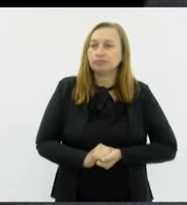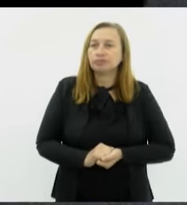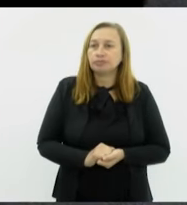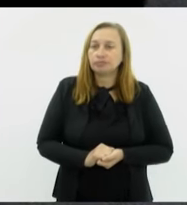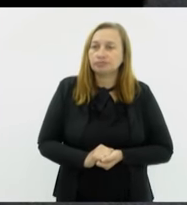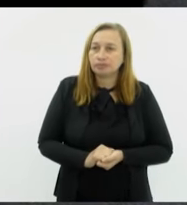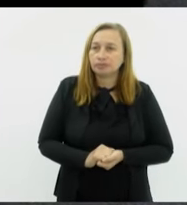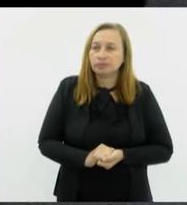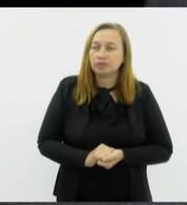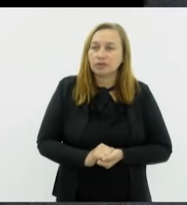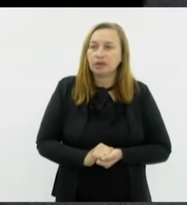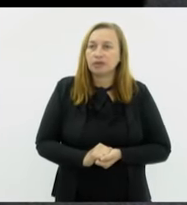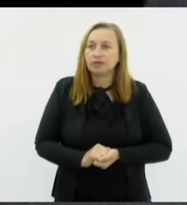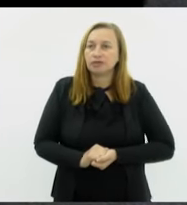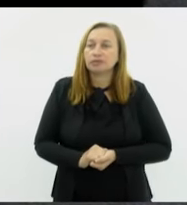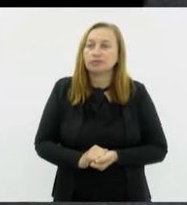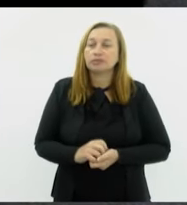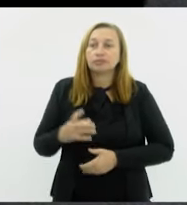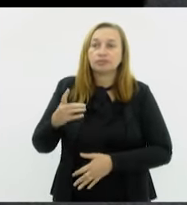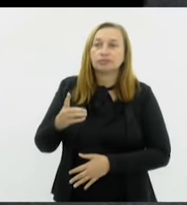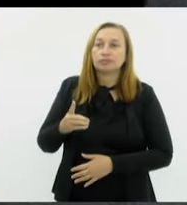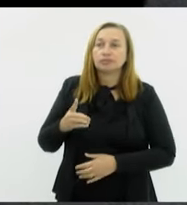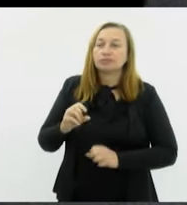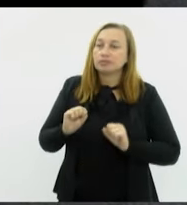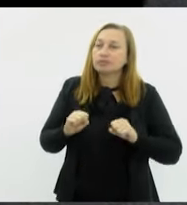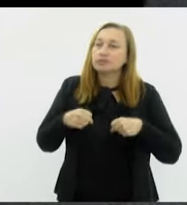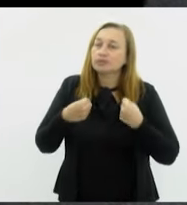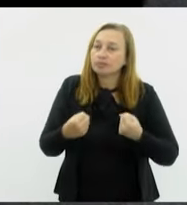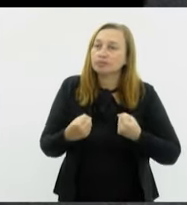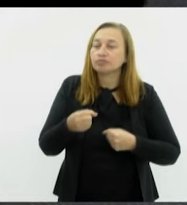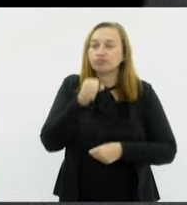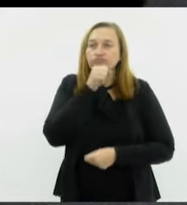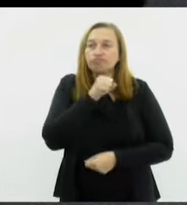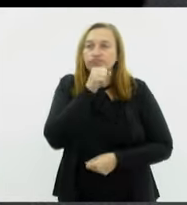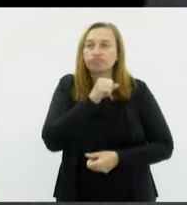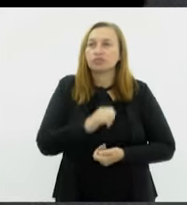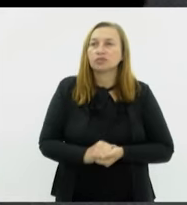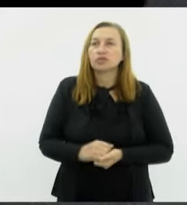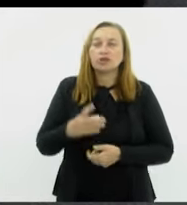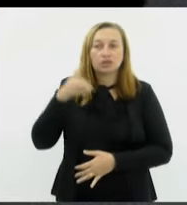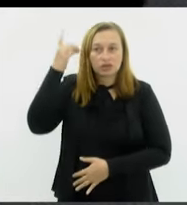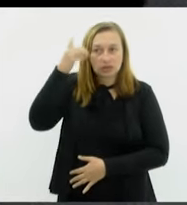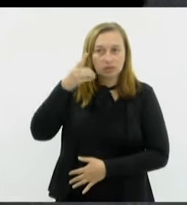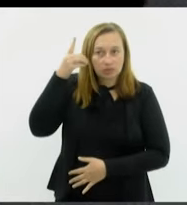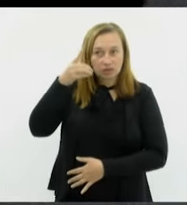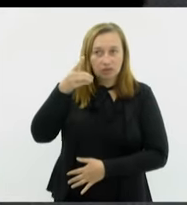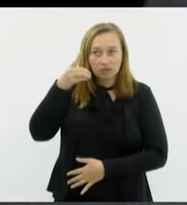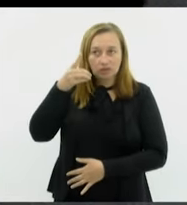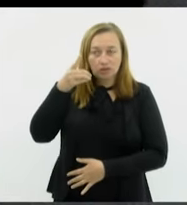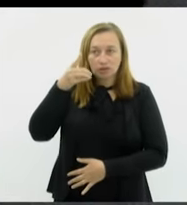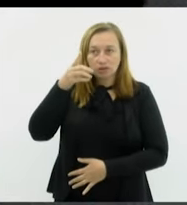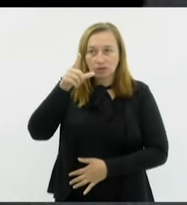a defesa dos idosos, não é verdade? E o deputado Luiz Paulo e eu dissemos